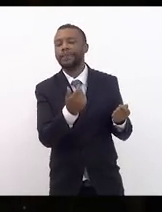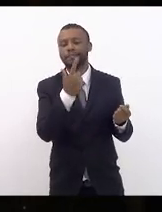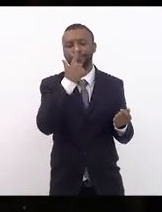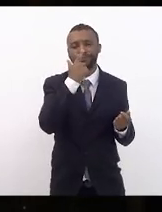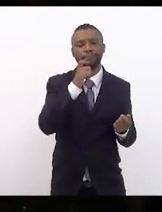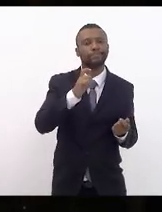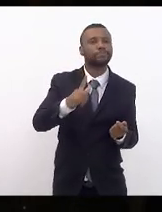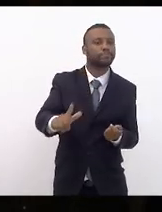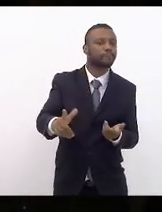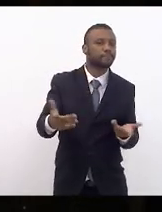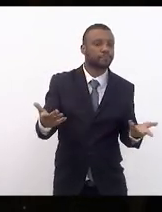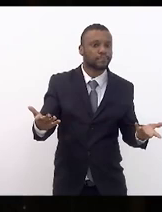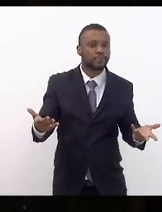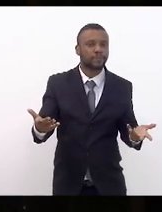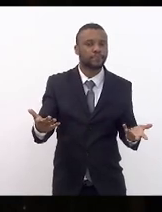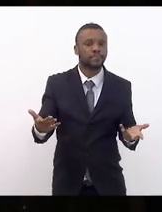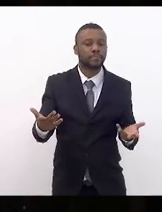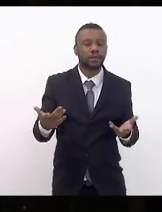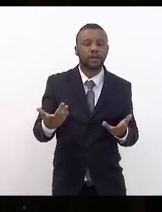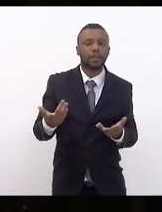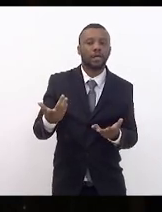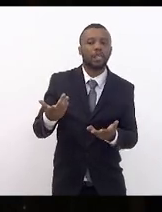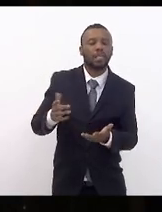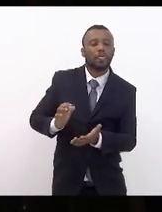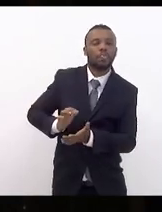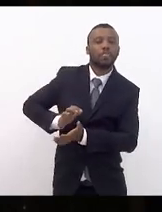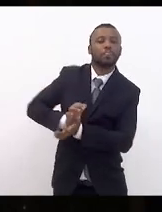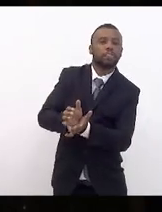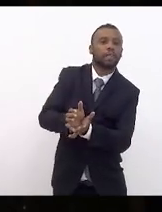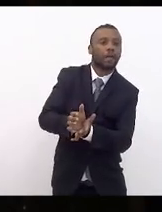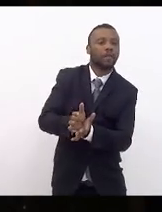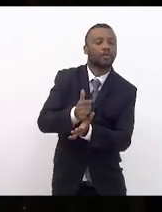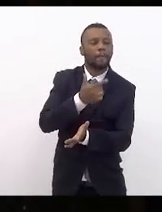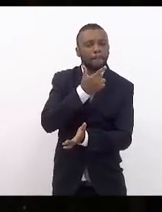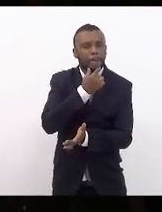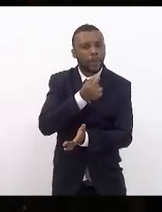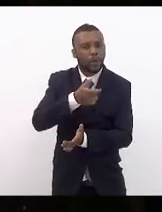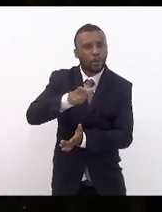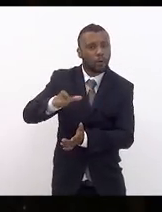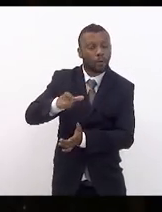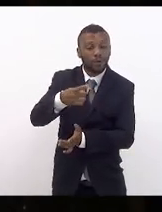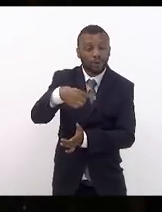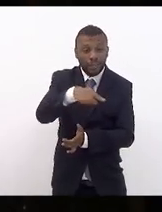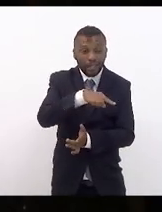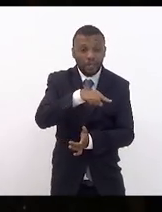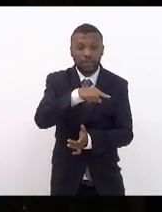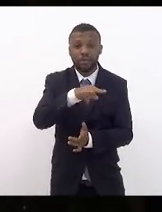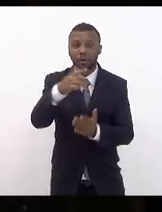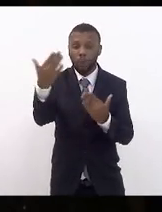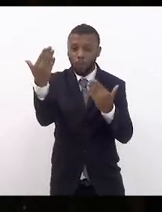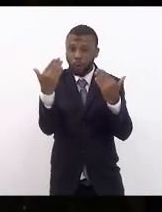jogado fora e pisado pelos homens. Vós sois a luz do mundo.